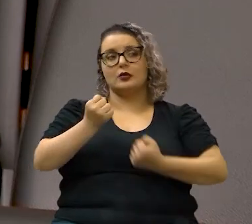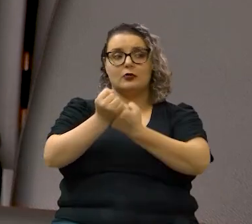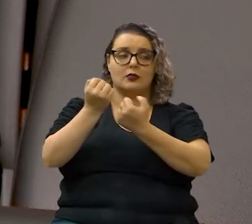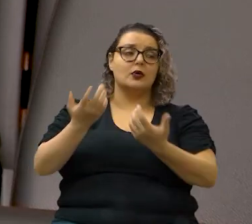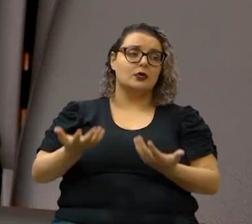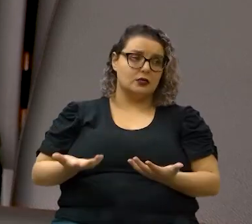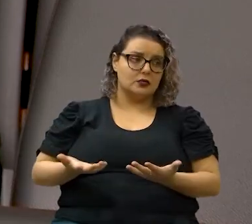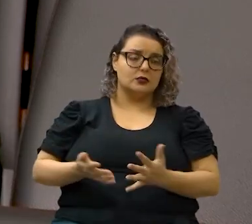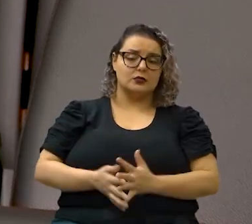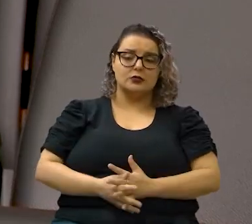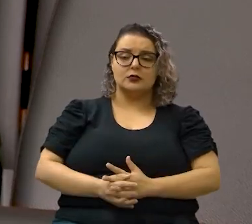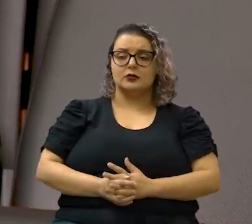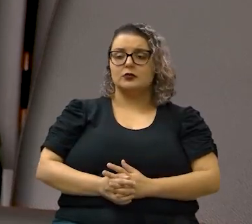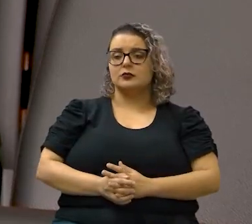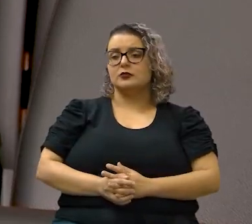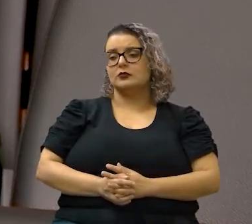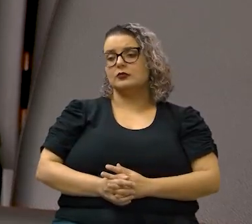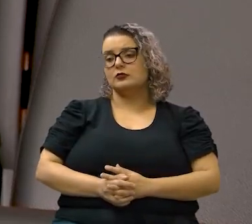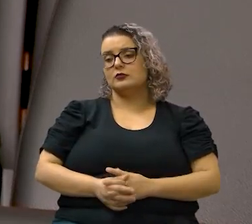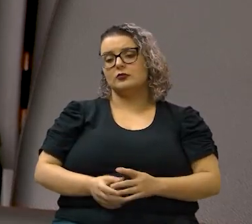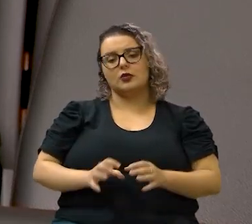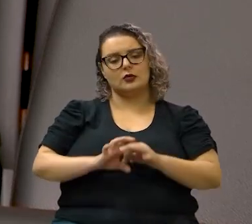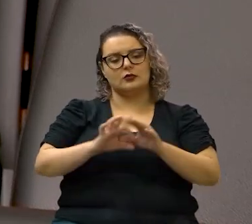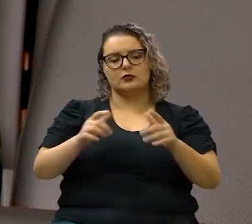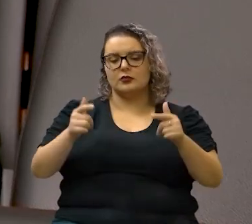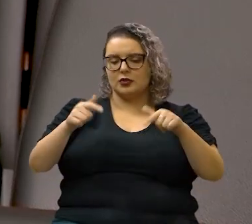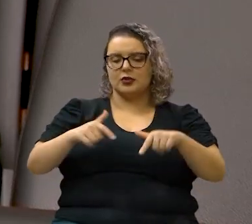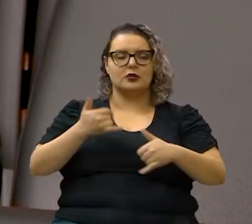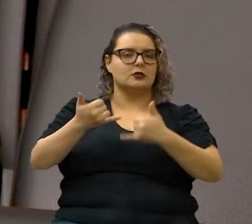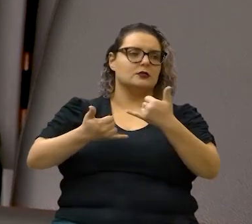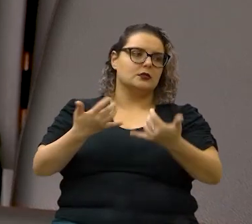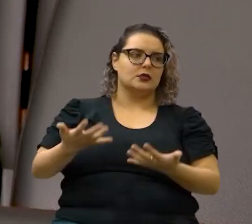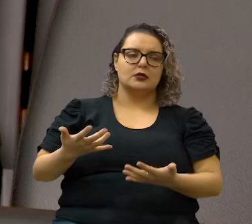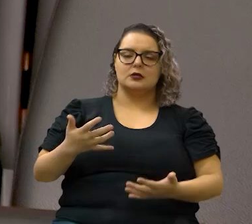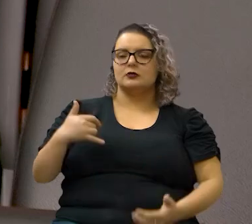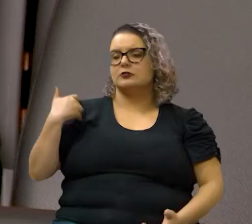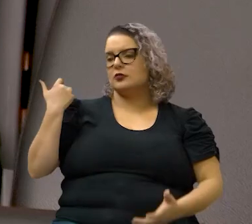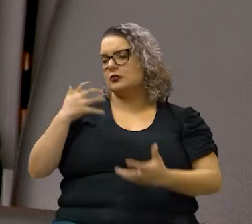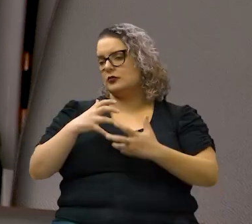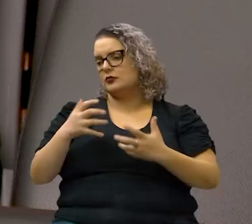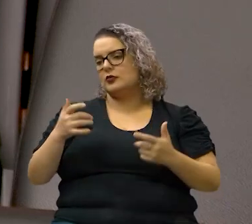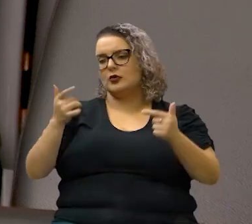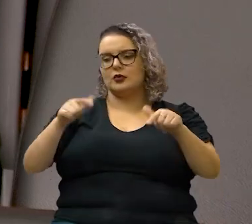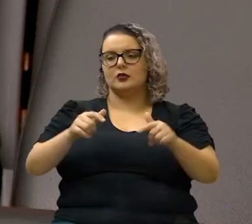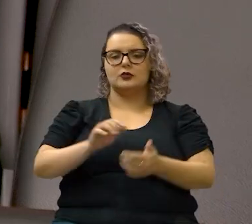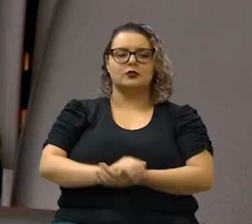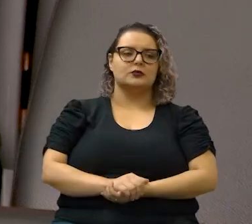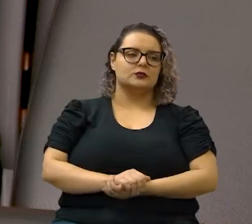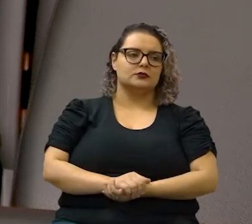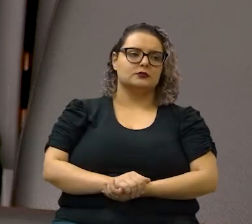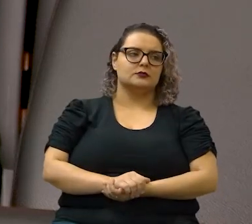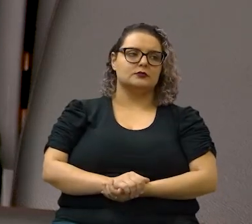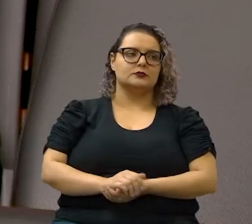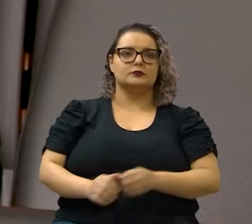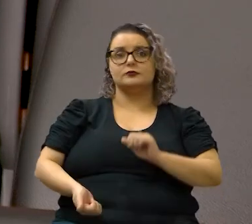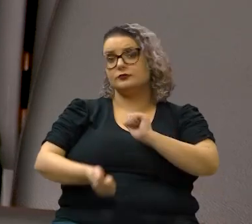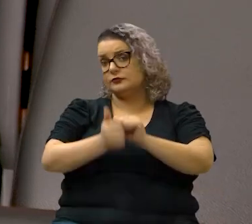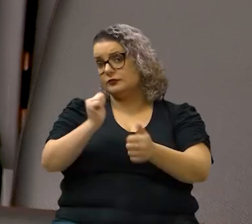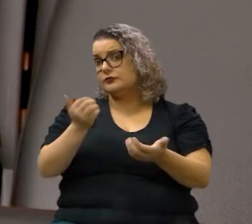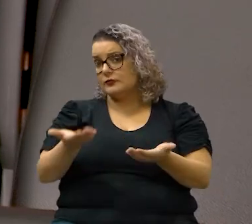dar um apoio para colocar ali um espaço para crianças, para a terceira idade, um espaço também de